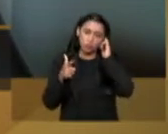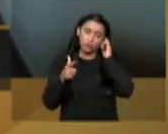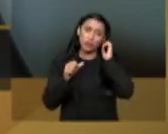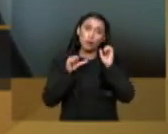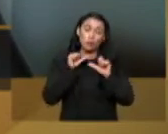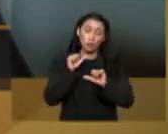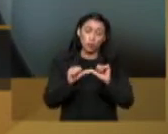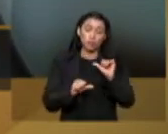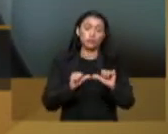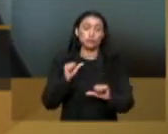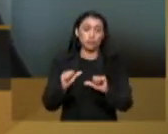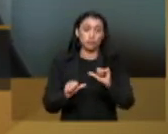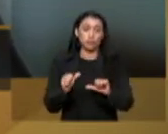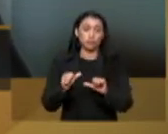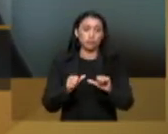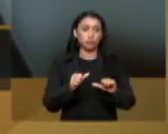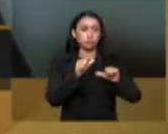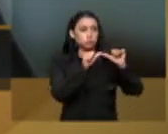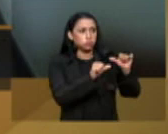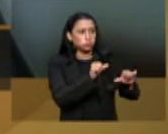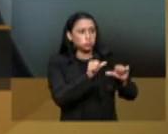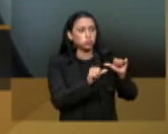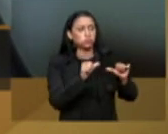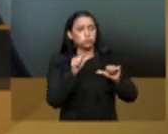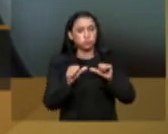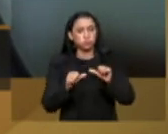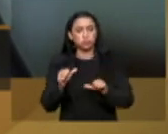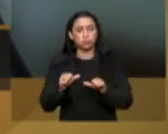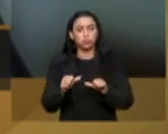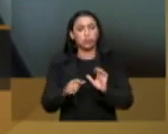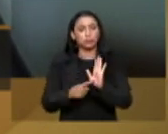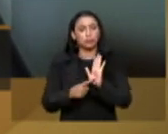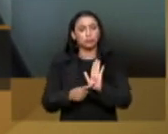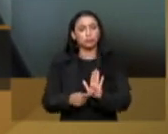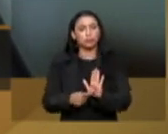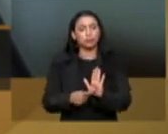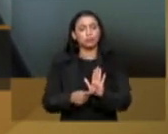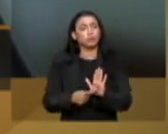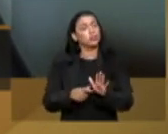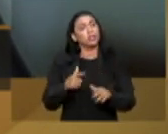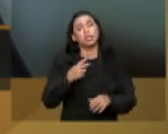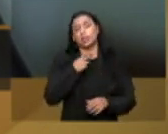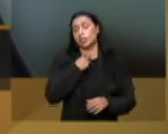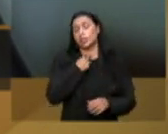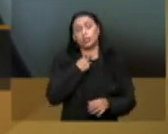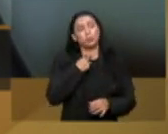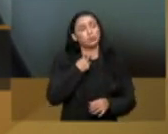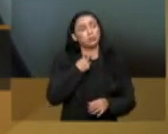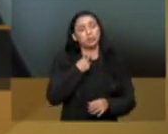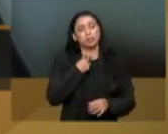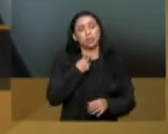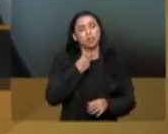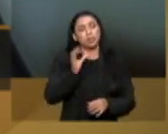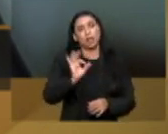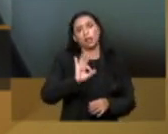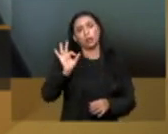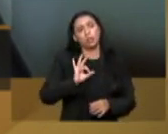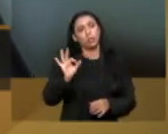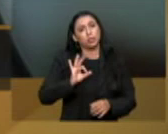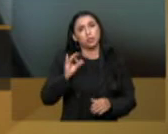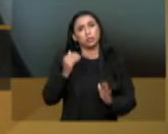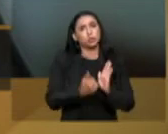modificação, visando, por exemplo, a estabelecer que os coeficientes não poderiam resultar em alíquotas